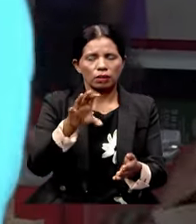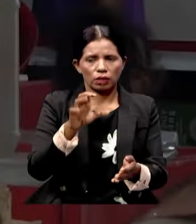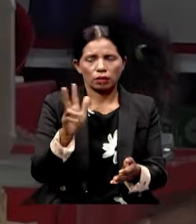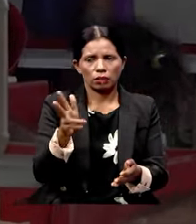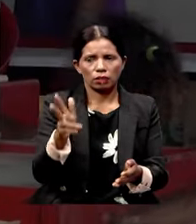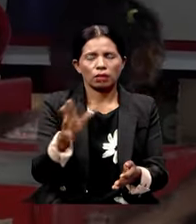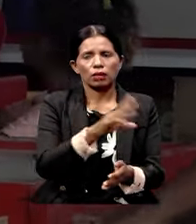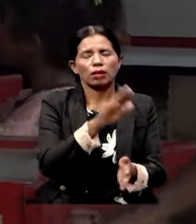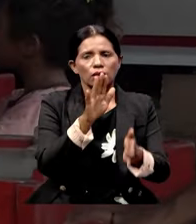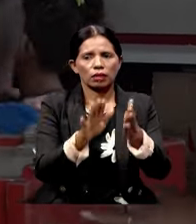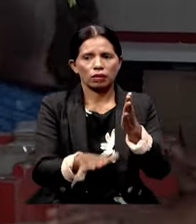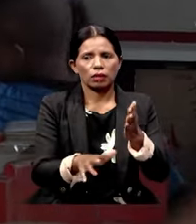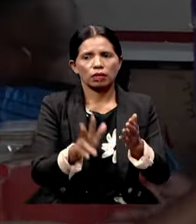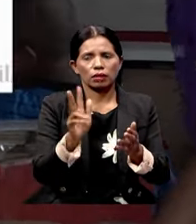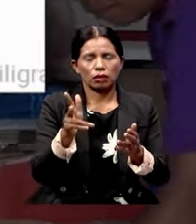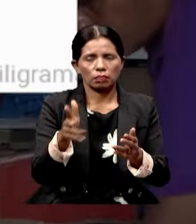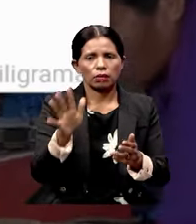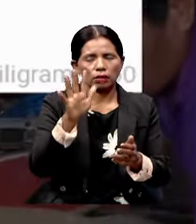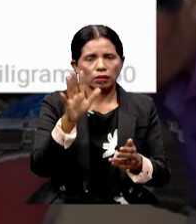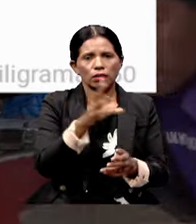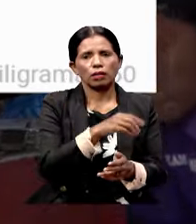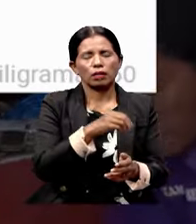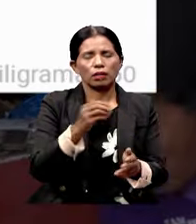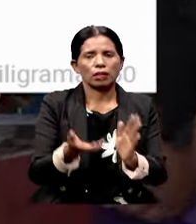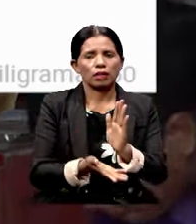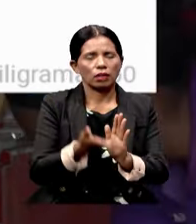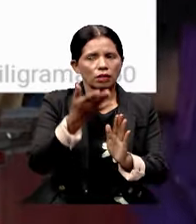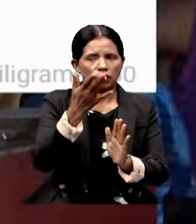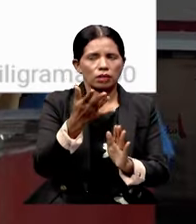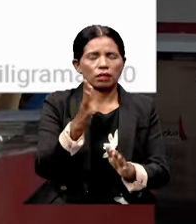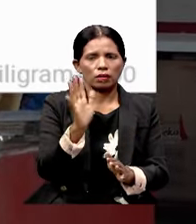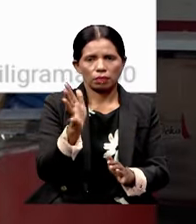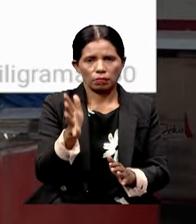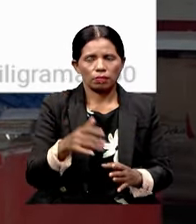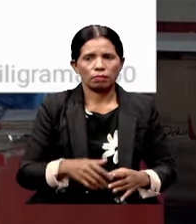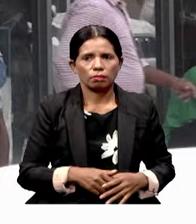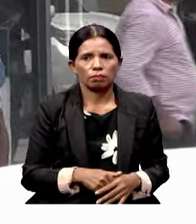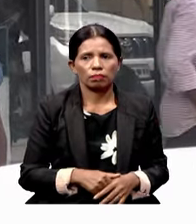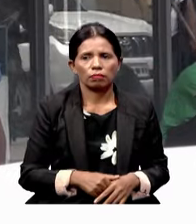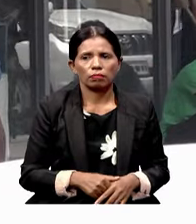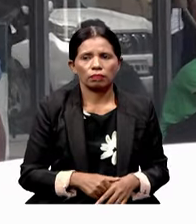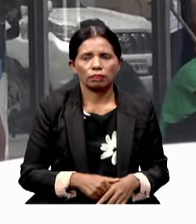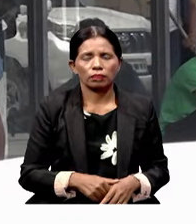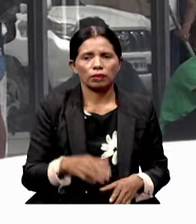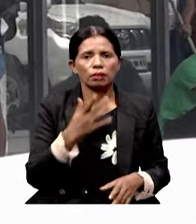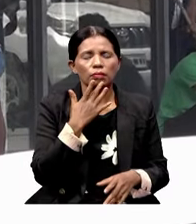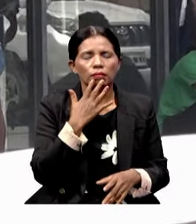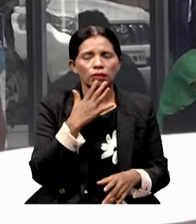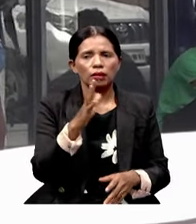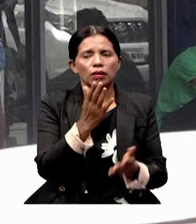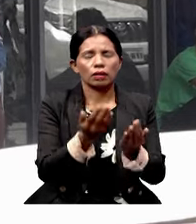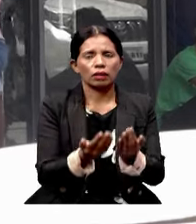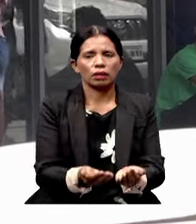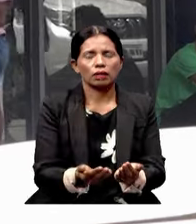folin kikliu centavo tolunu resen lima no asliu centavos lima nulu. Masing meter kilograma ida